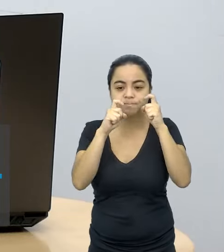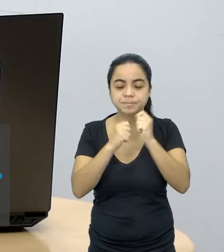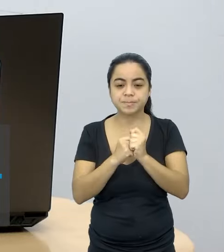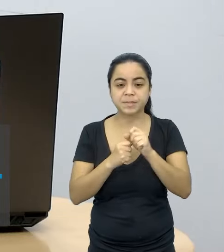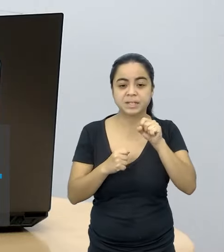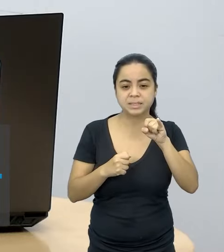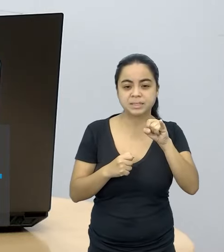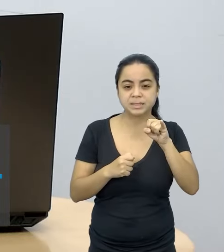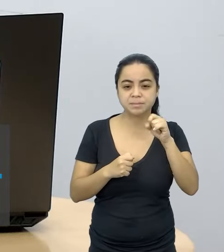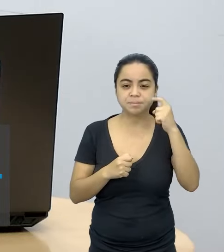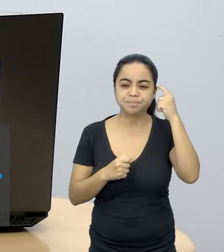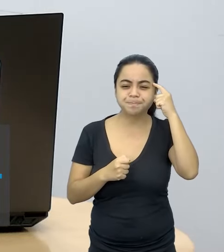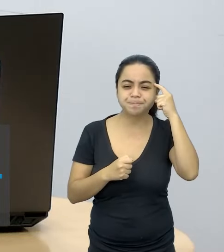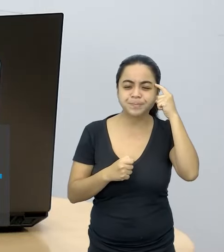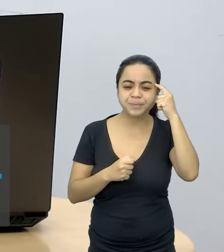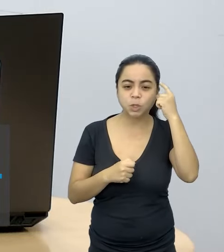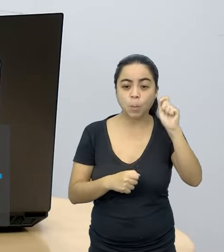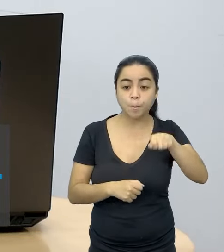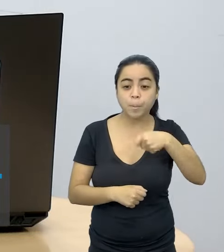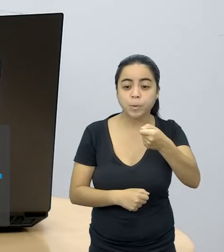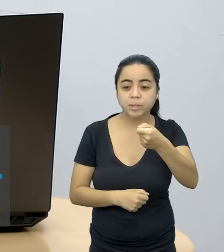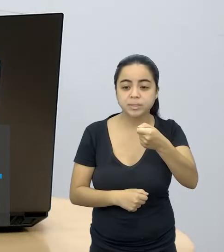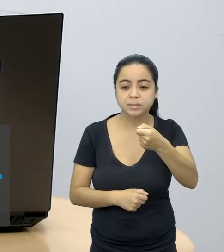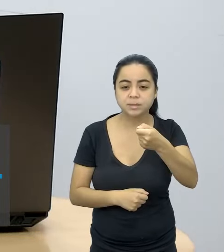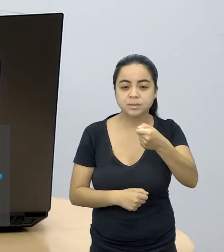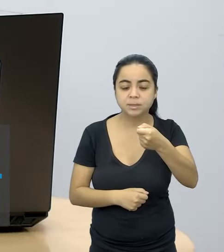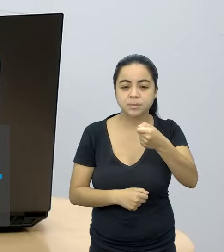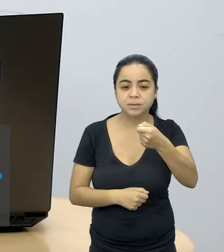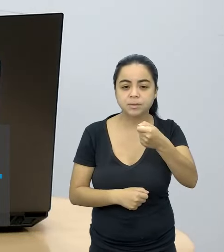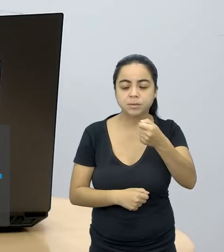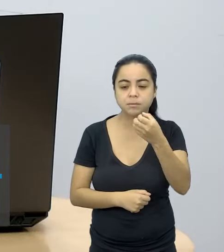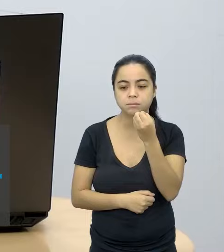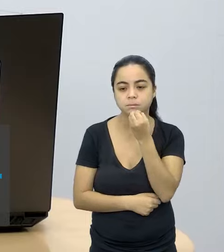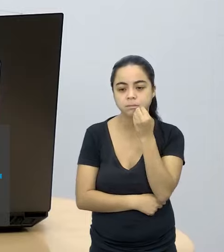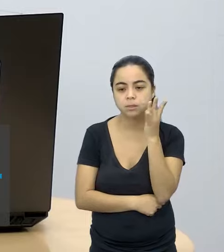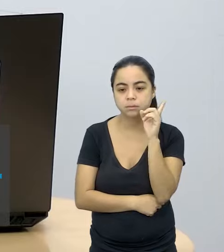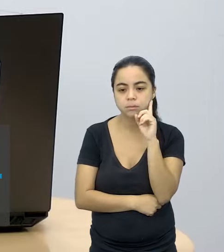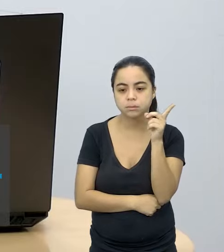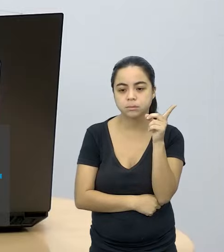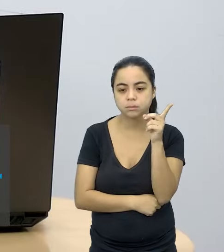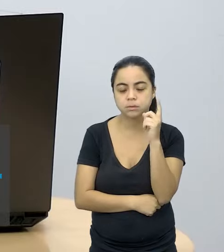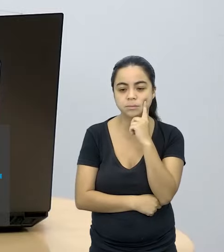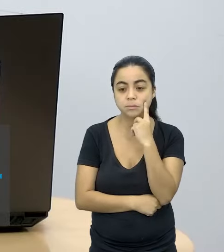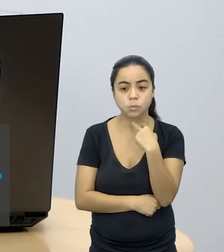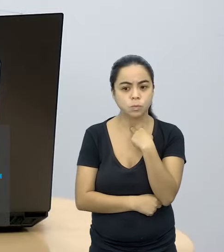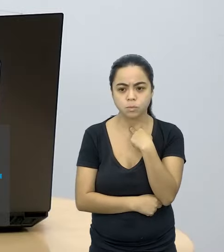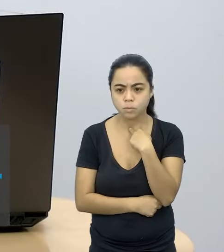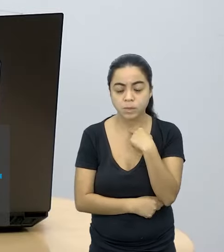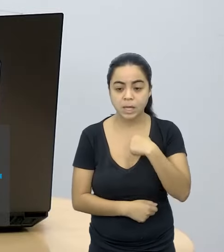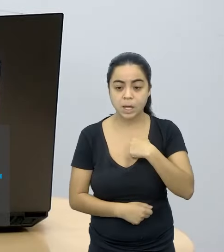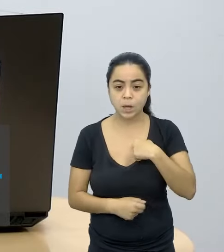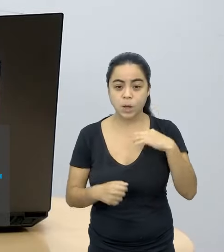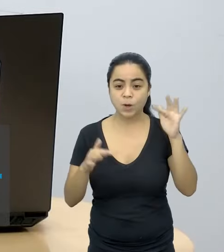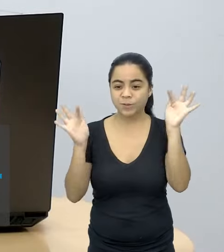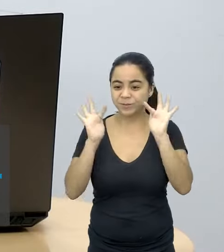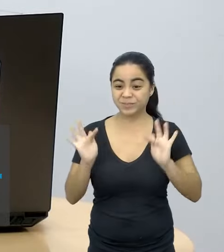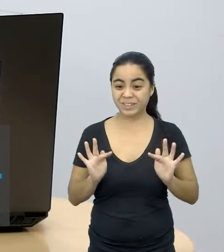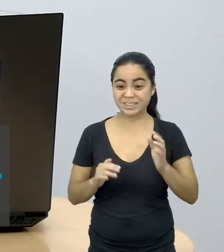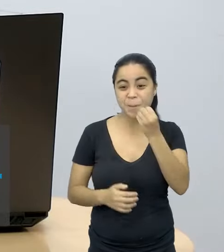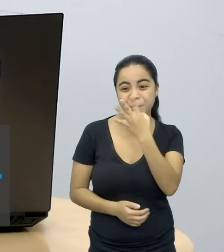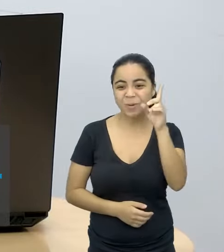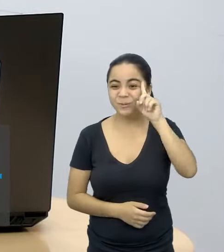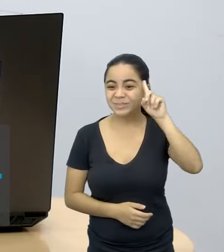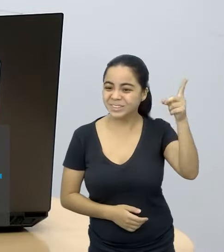observarem, eu não posso fazer, por exemplo, só assim... Bom dia. Então, assim, eu tô feliz, eu falo bom